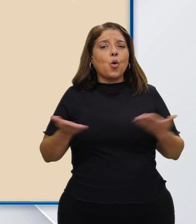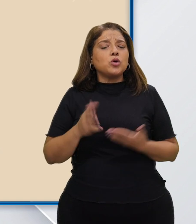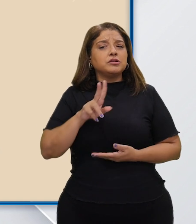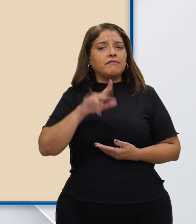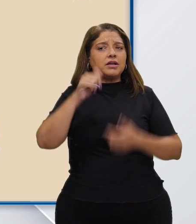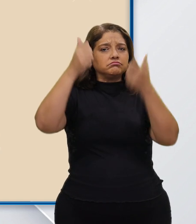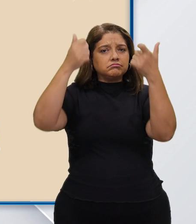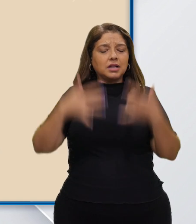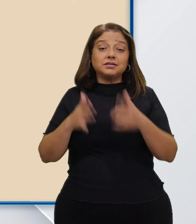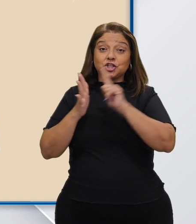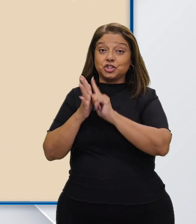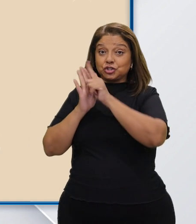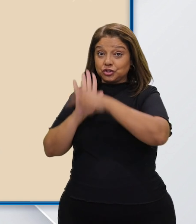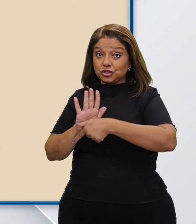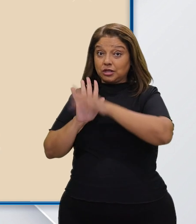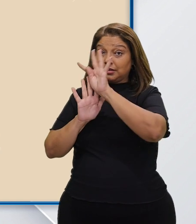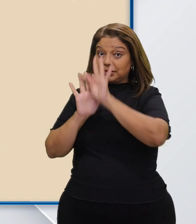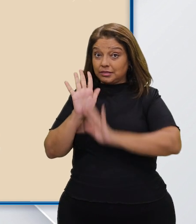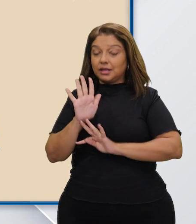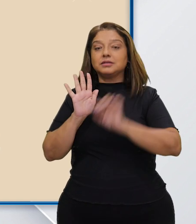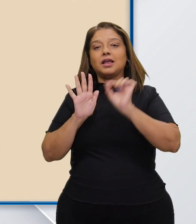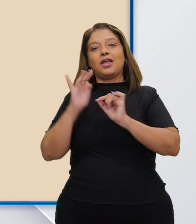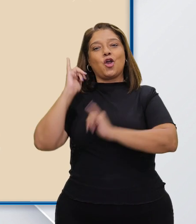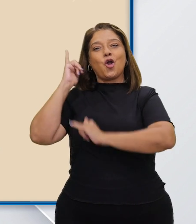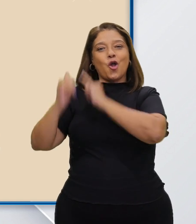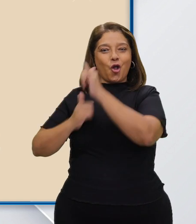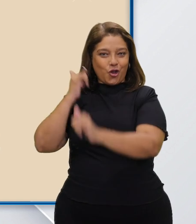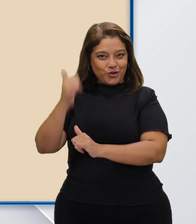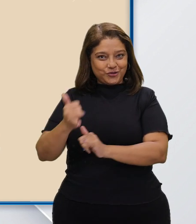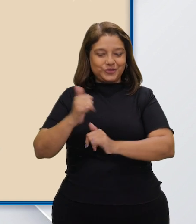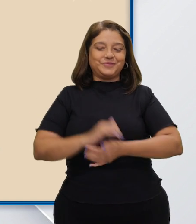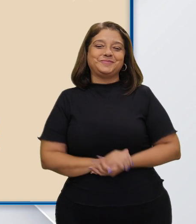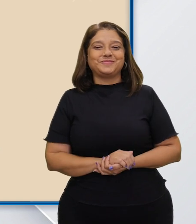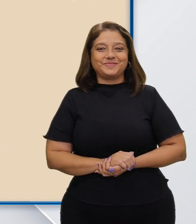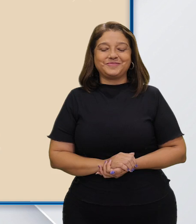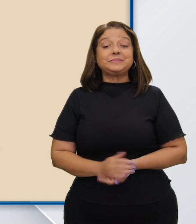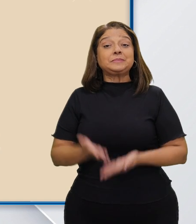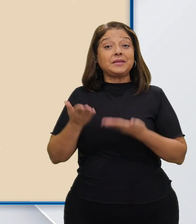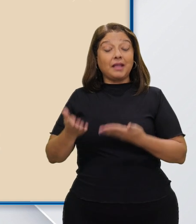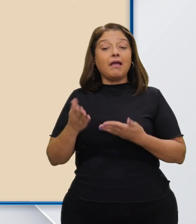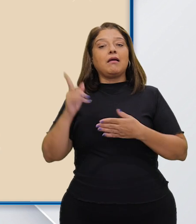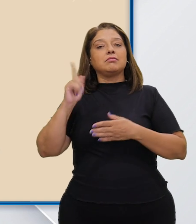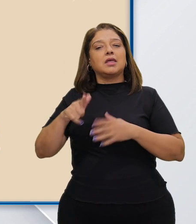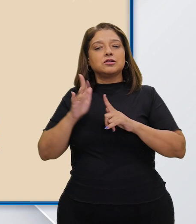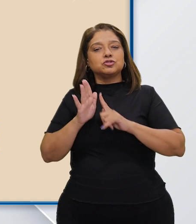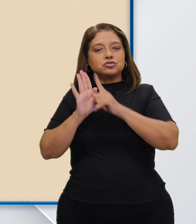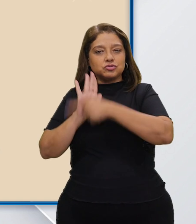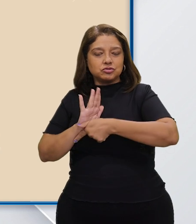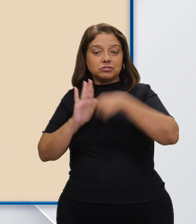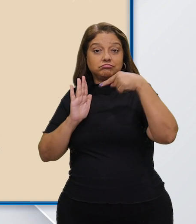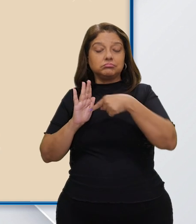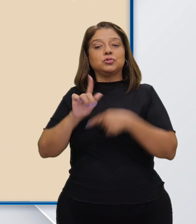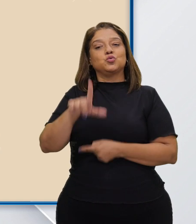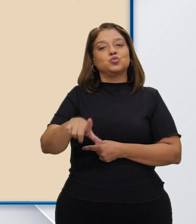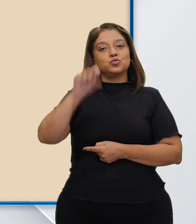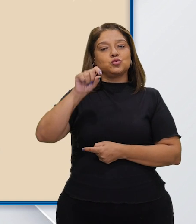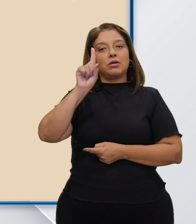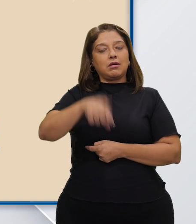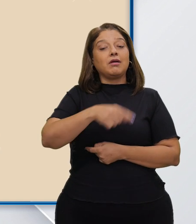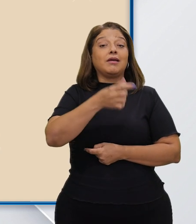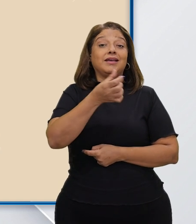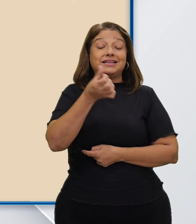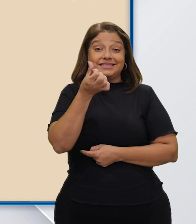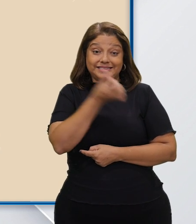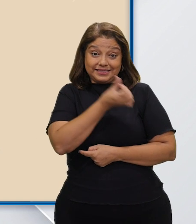falaremos sobre o gênero textual conto. Esse gênero foi escolhido para o sexto